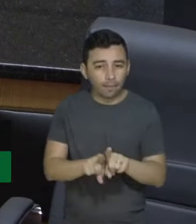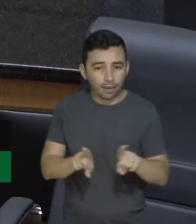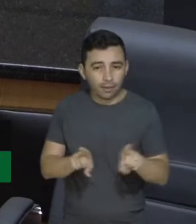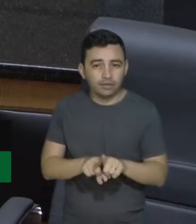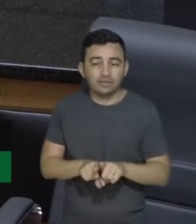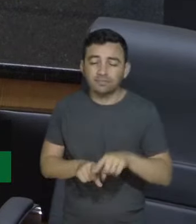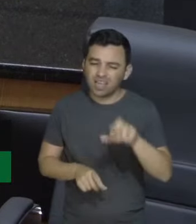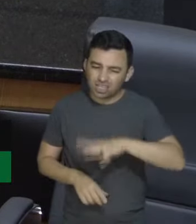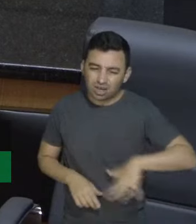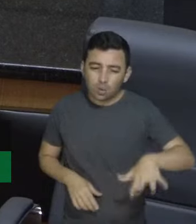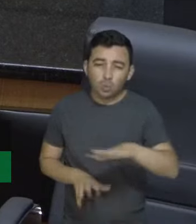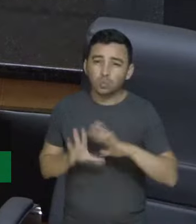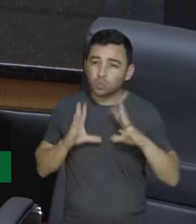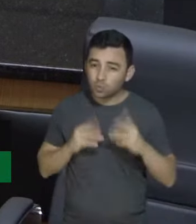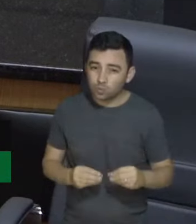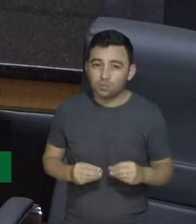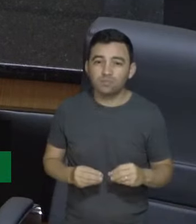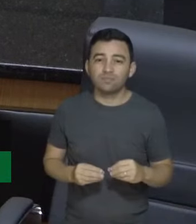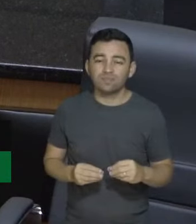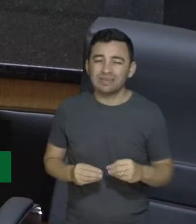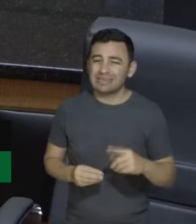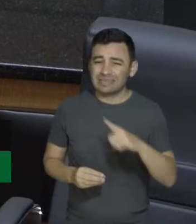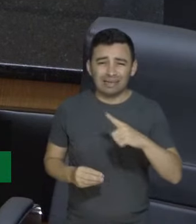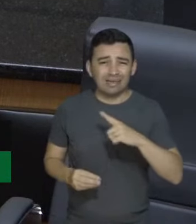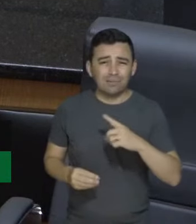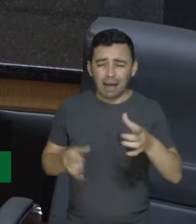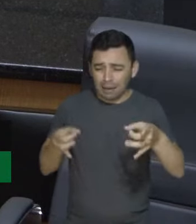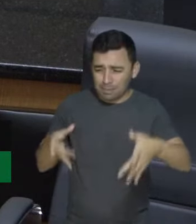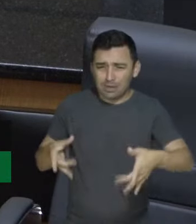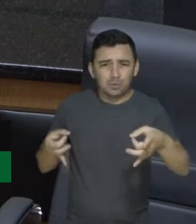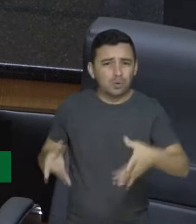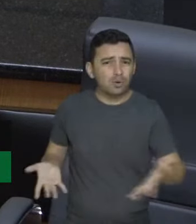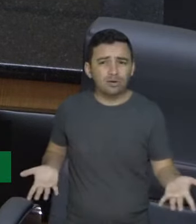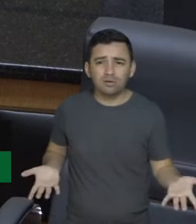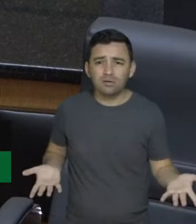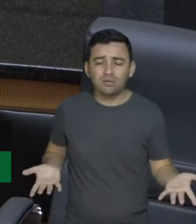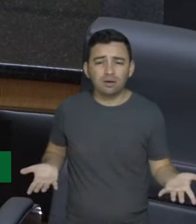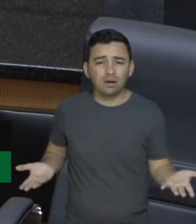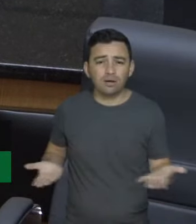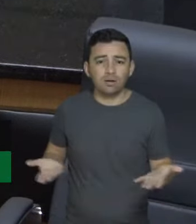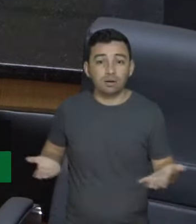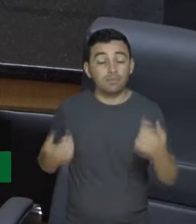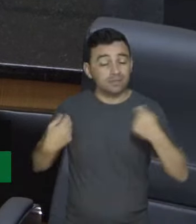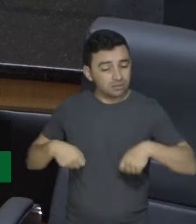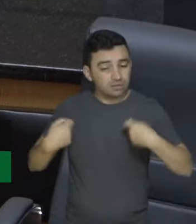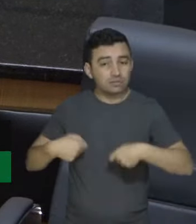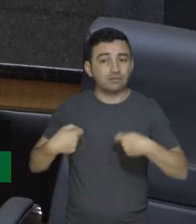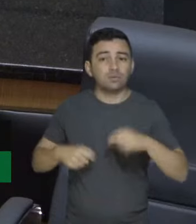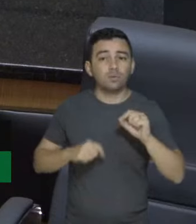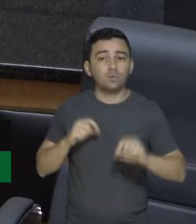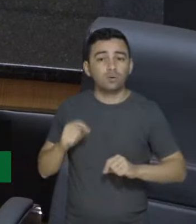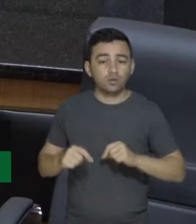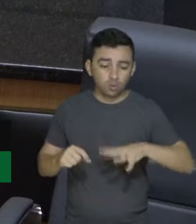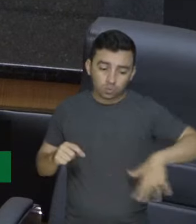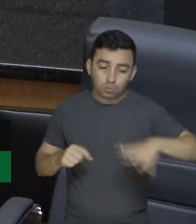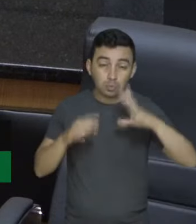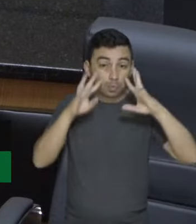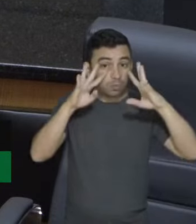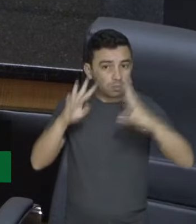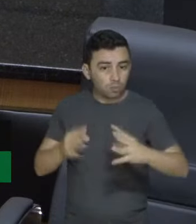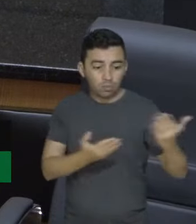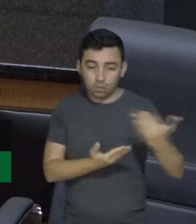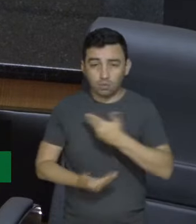que tem sido abandonada, quase podemos dizer, e que precisa da atenção do